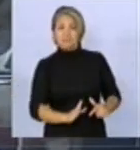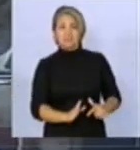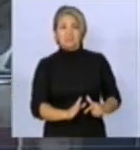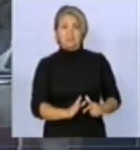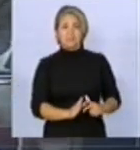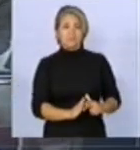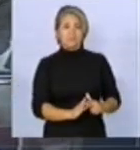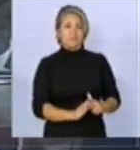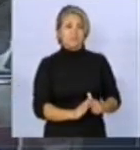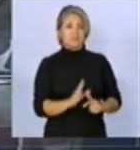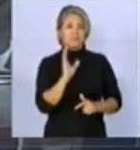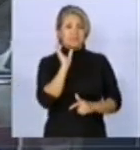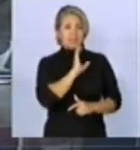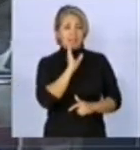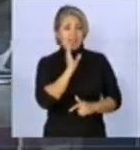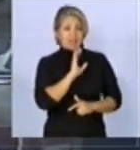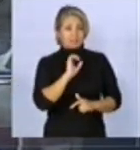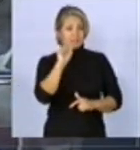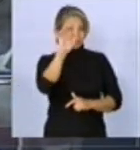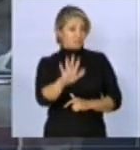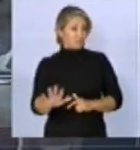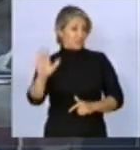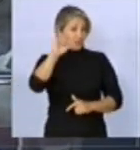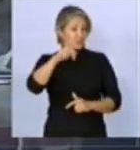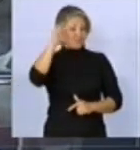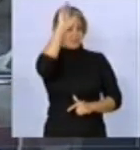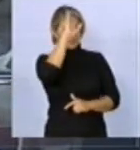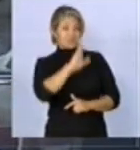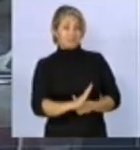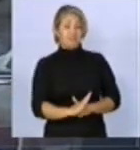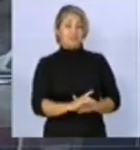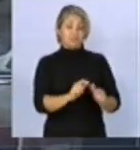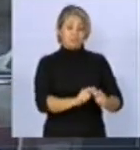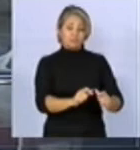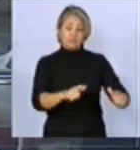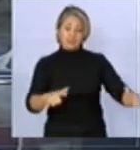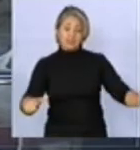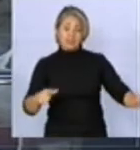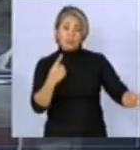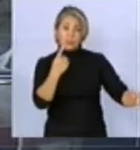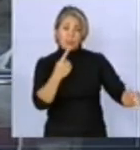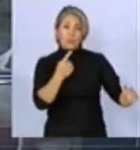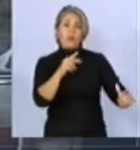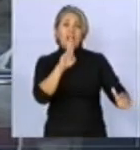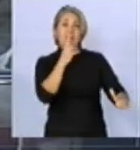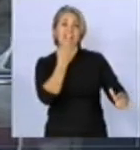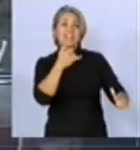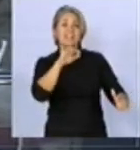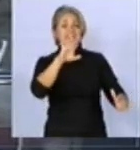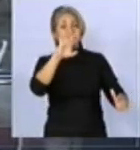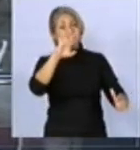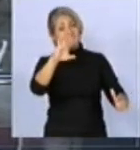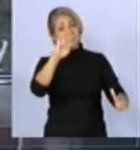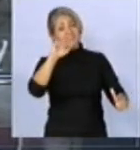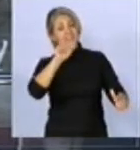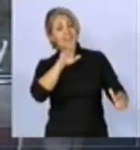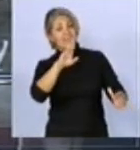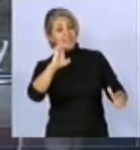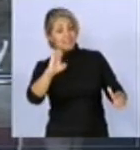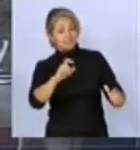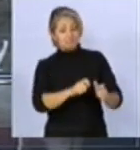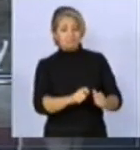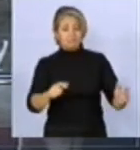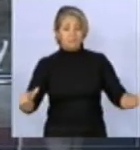eu vou para ser bem rápido ali no geral no Brasil um hectare renderia aos valores de 2011